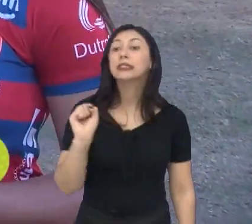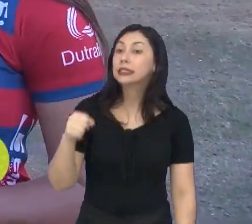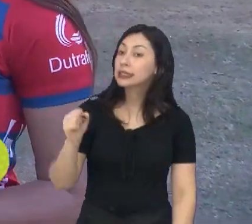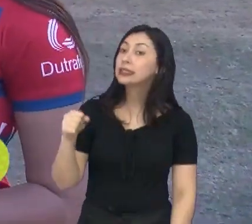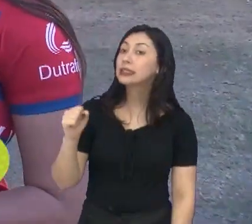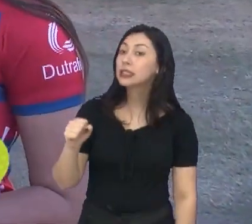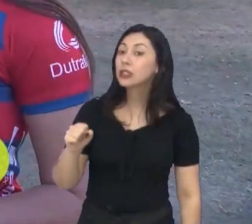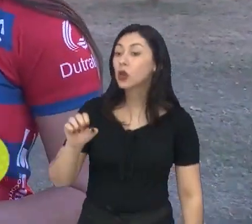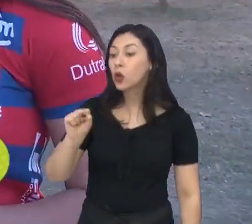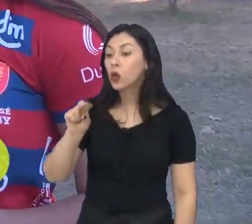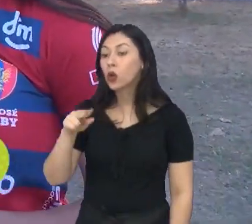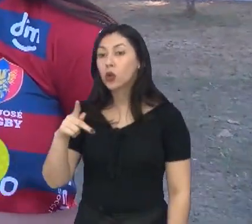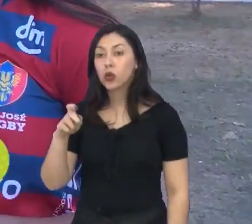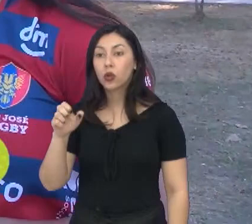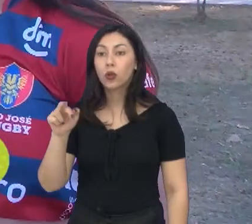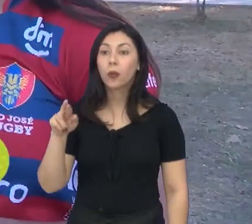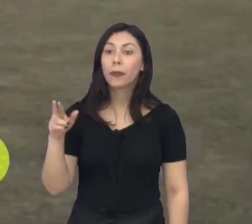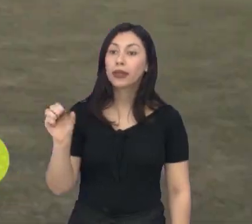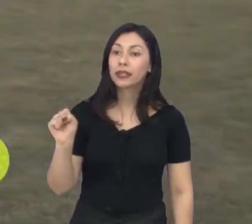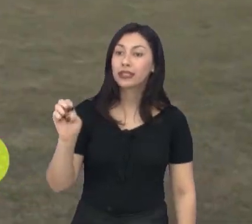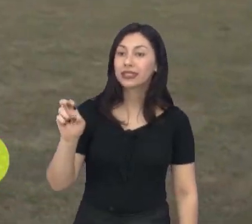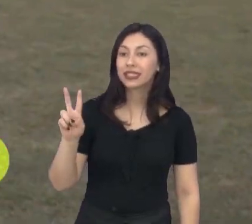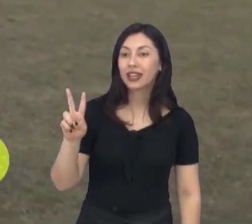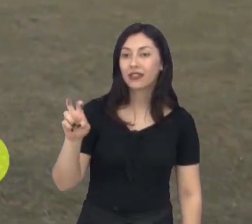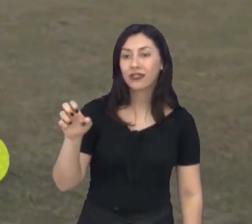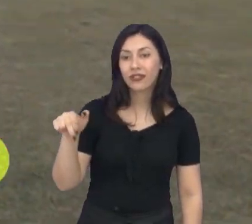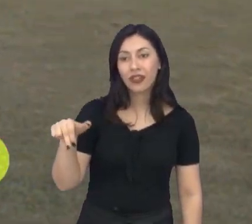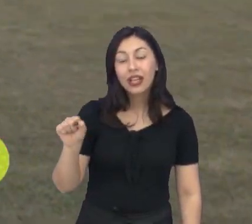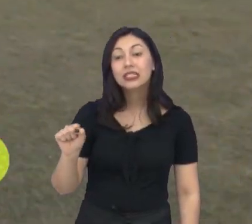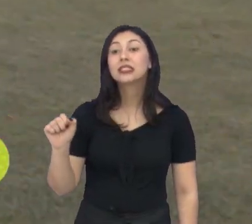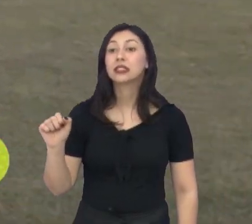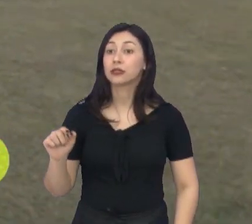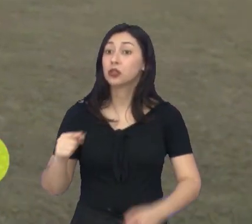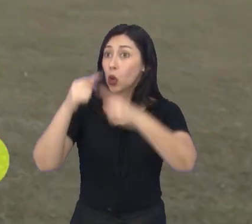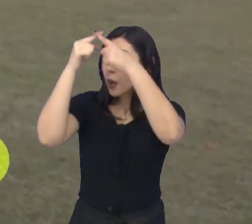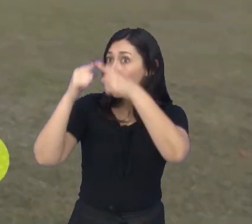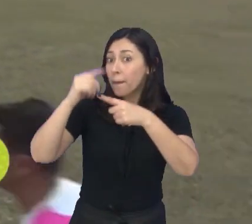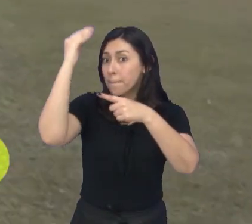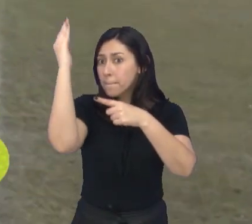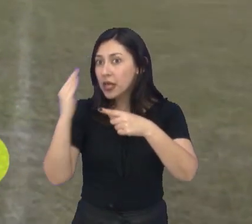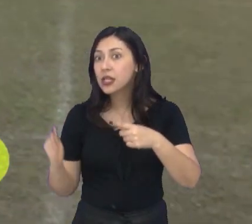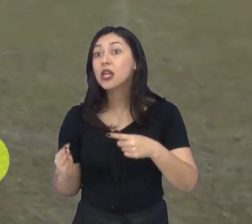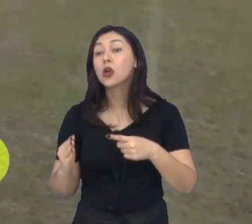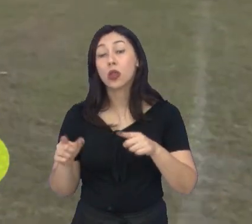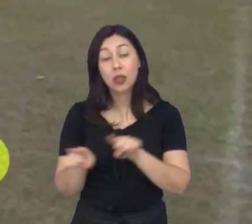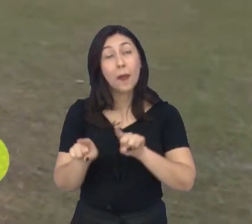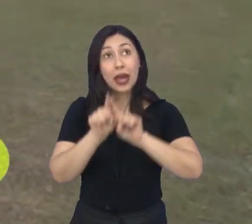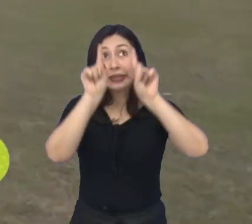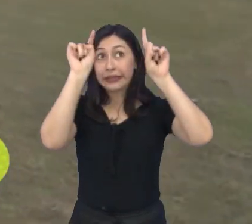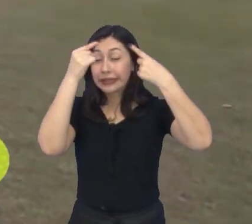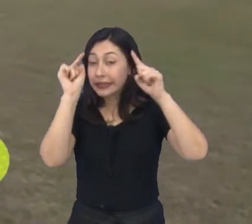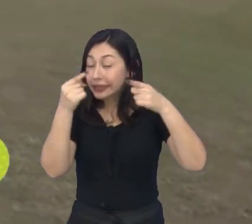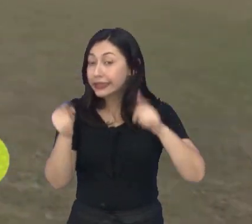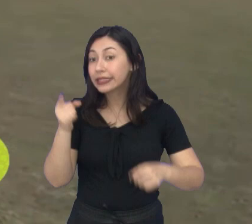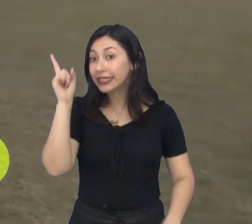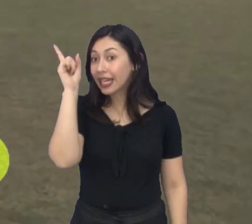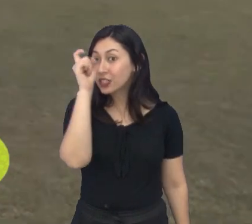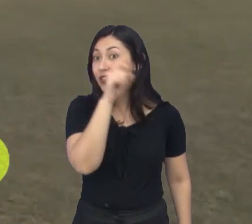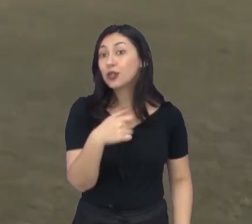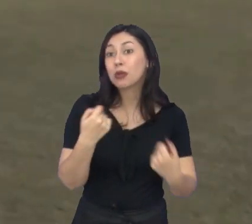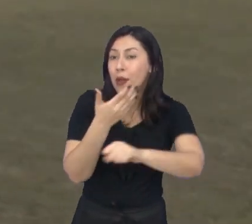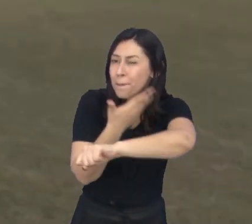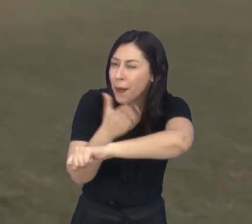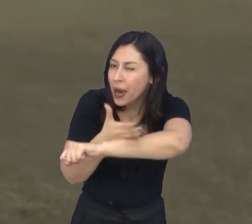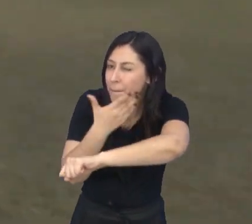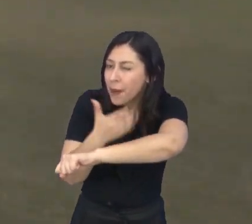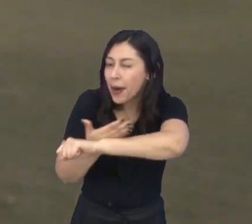Super Sevens, que também é um campeonato brasileiro, onde a gente disputa com vários times também, que são jogos duros. E então a preparação é mais intensa ainda,